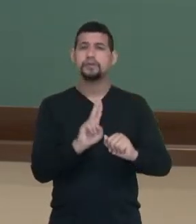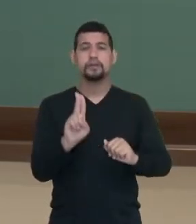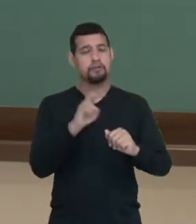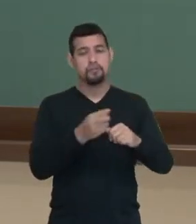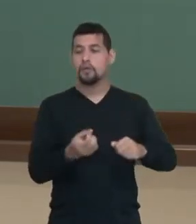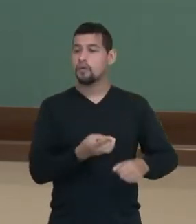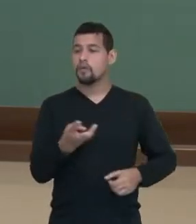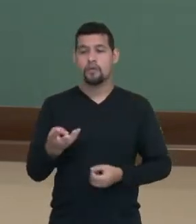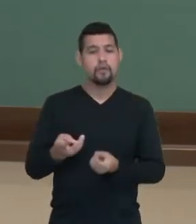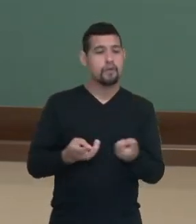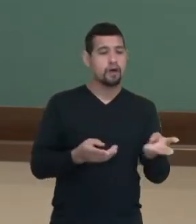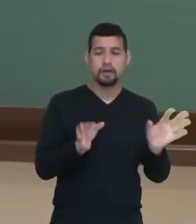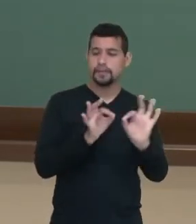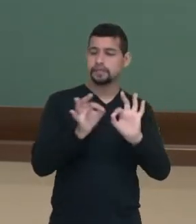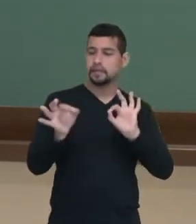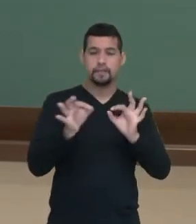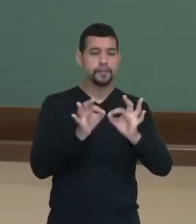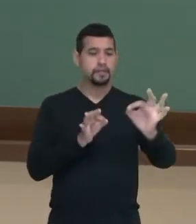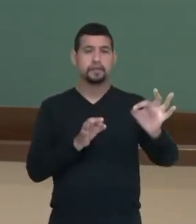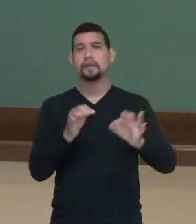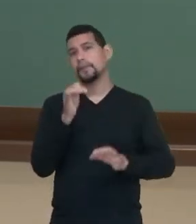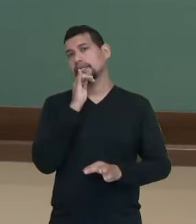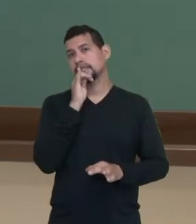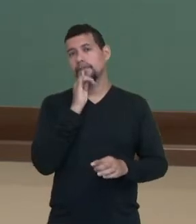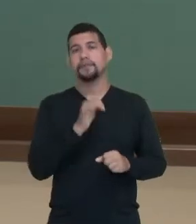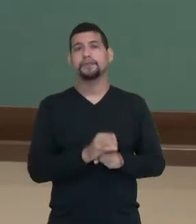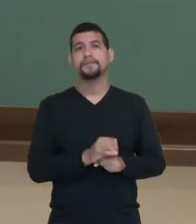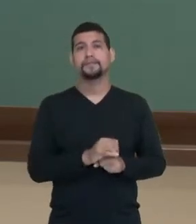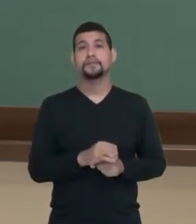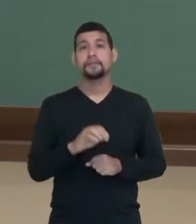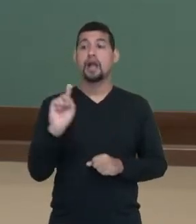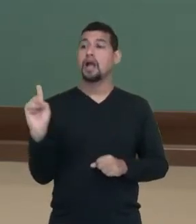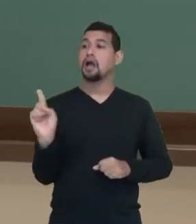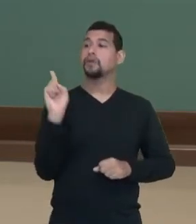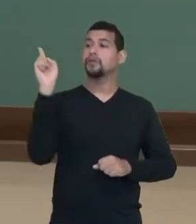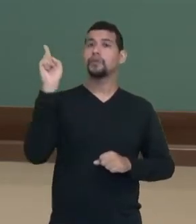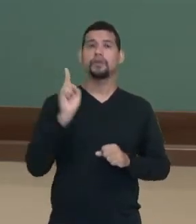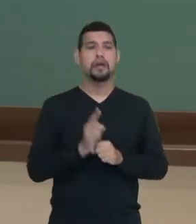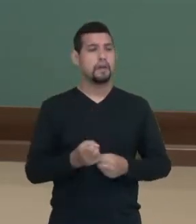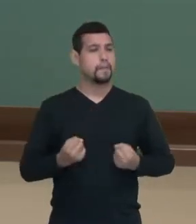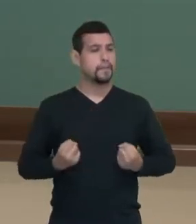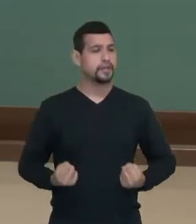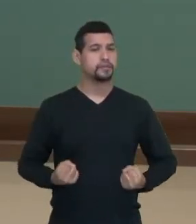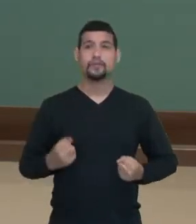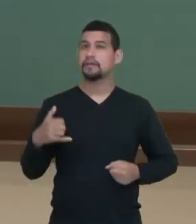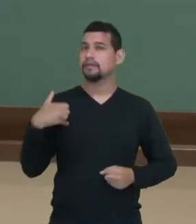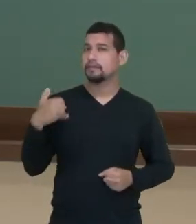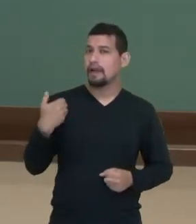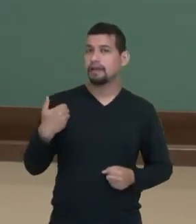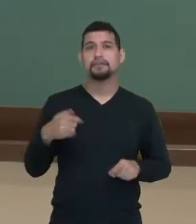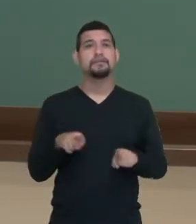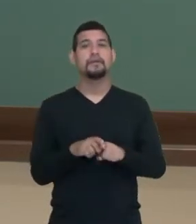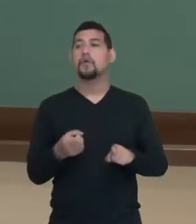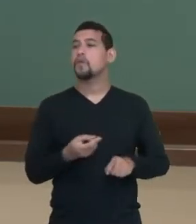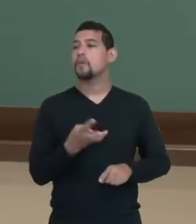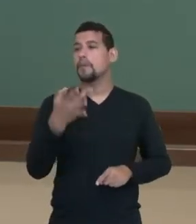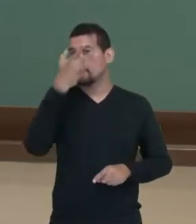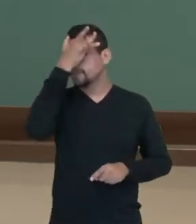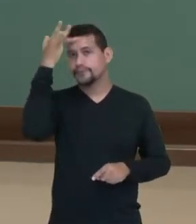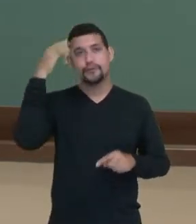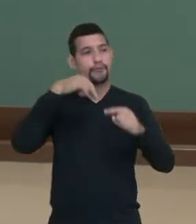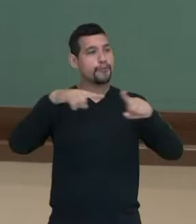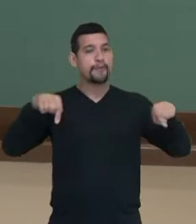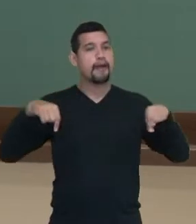contado, medido, tá? Por exemplo, altura, peso, idade, número de pessoas dentro de